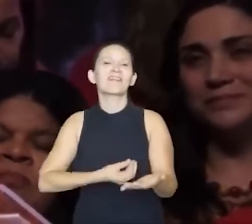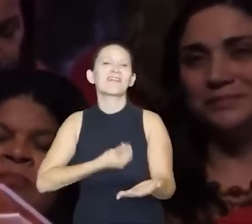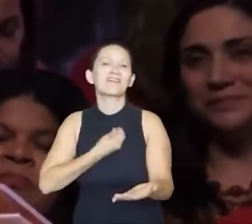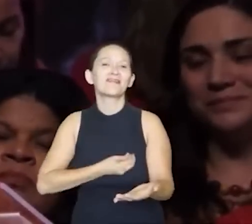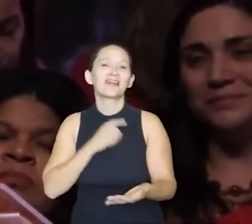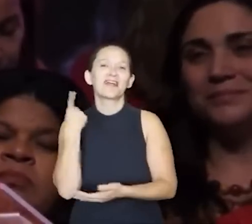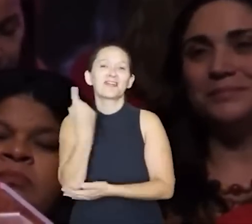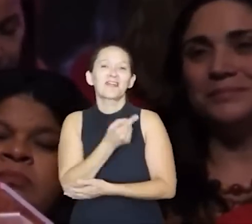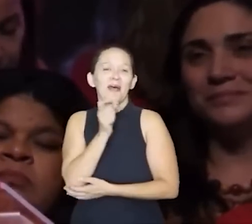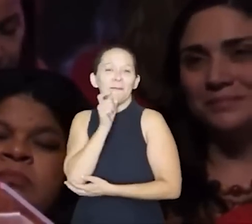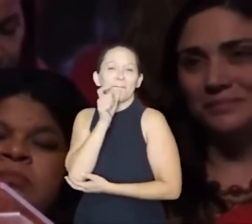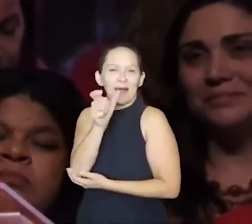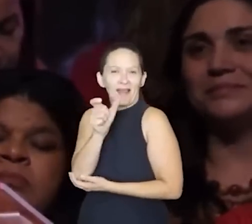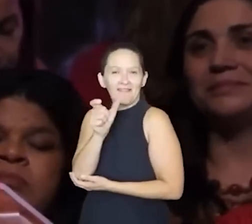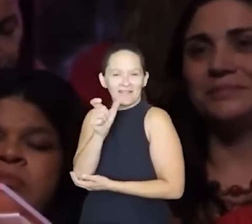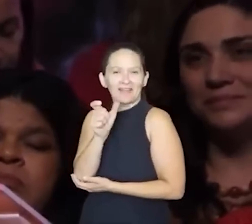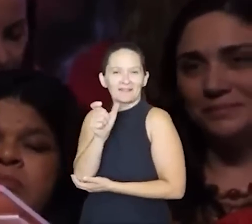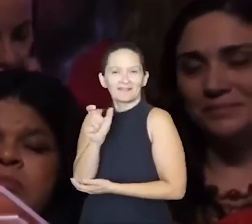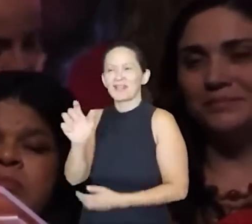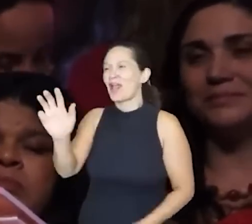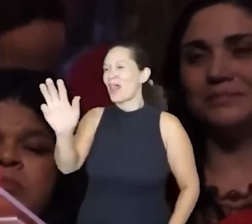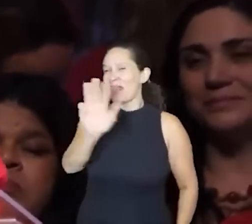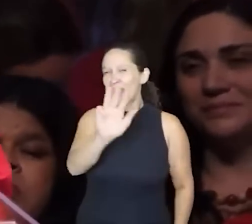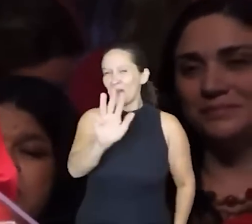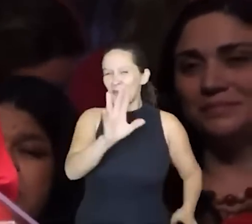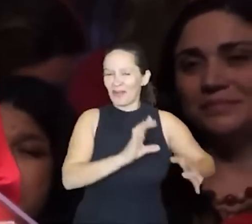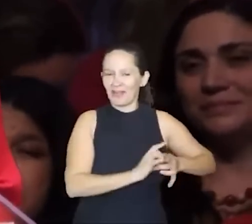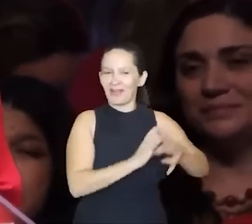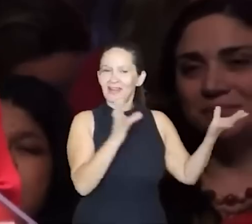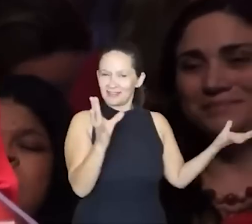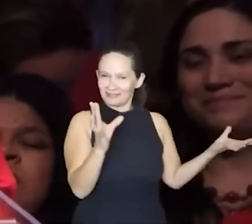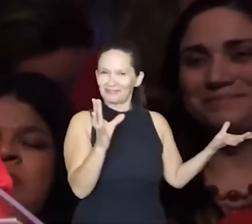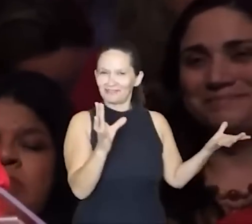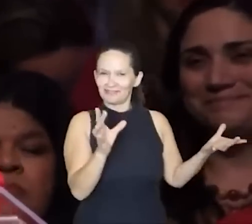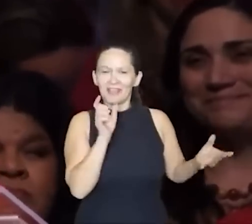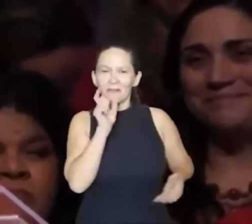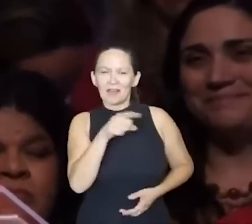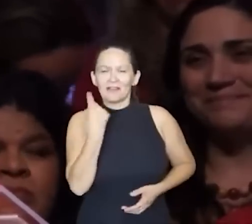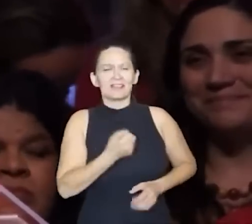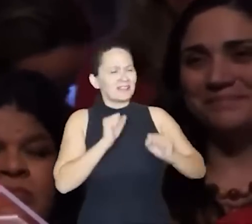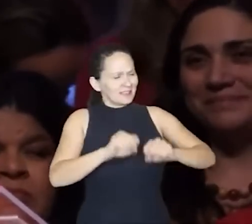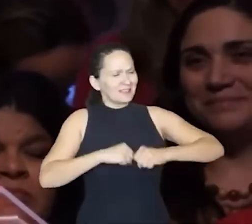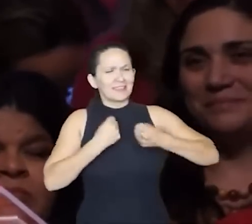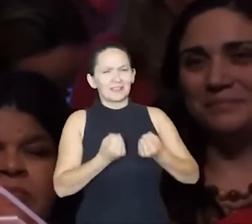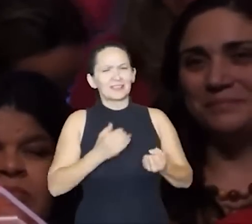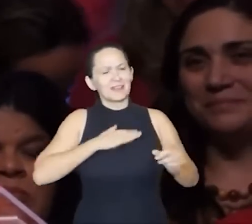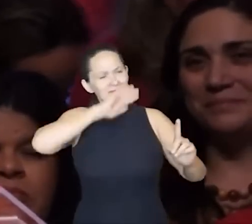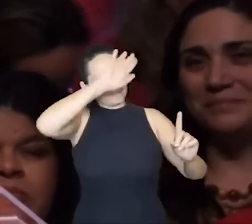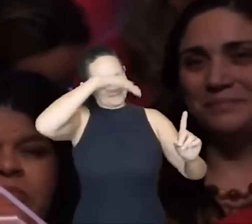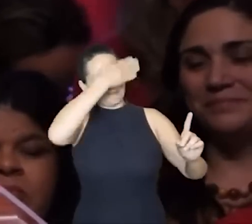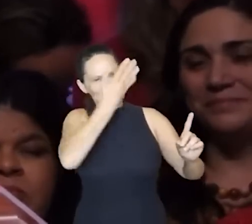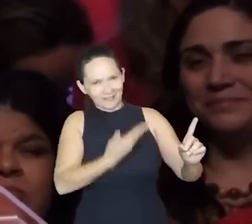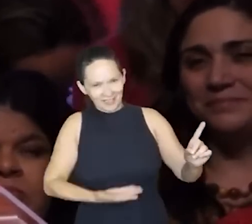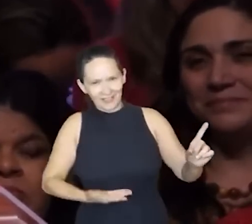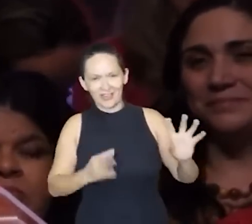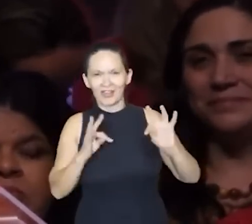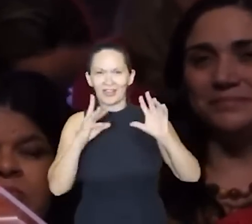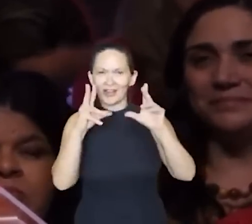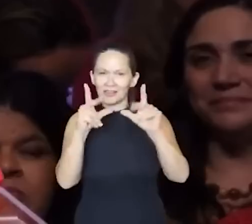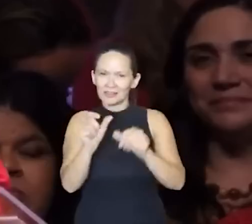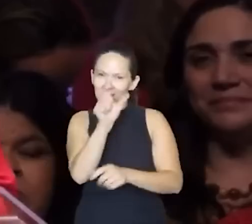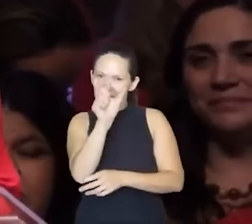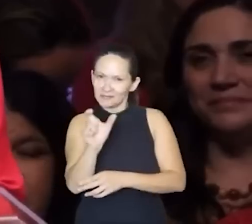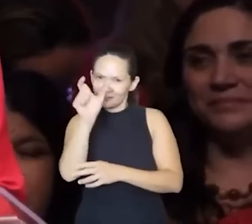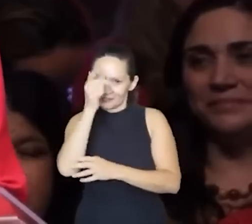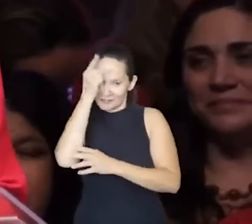palavra de ordem: Lula livre. Aqui faço uma homenagem a todos e a todas que estiveram com